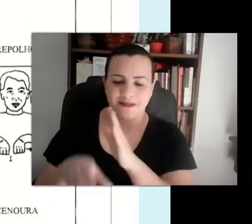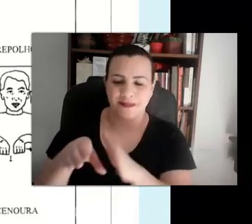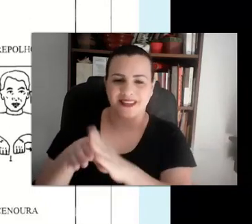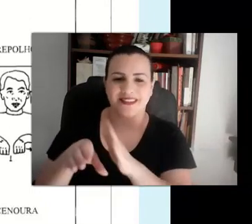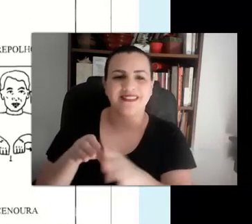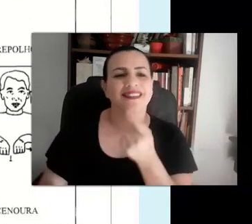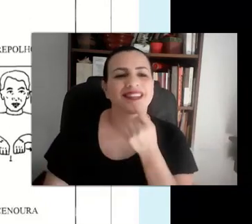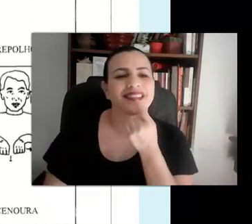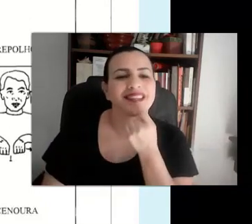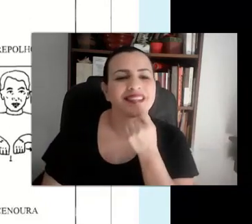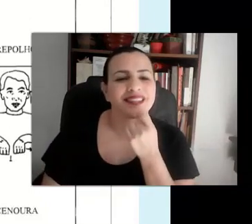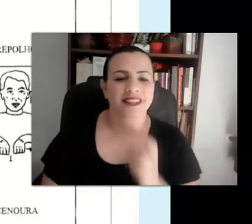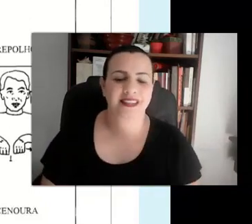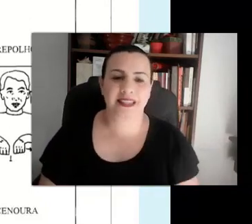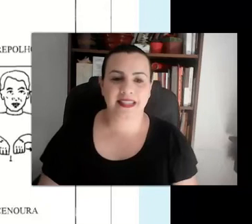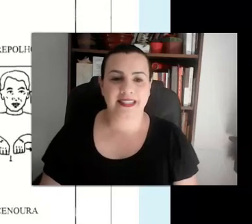que é vermelho, né?